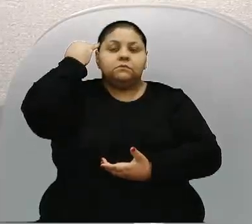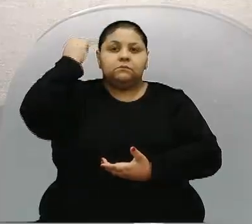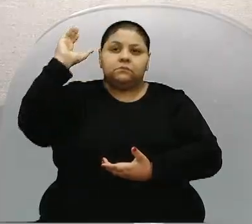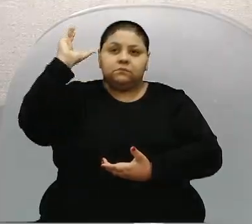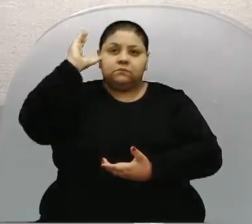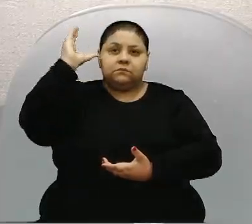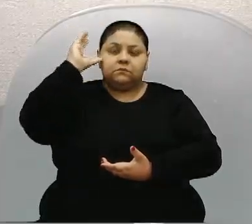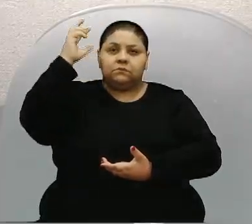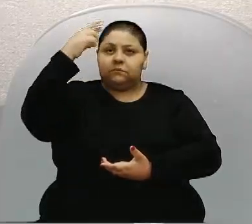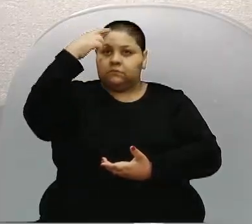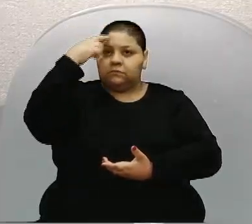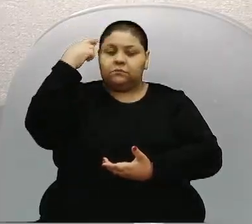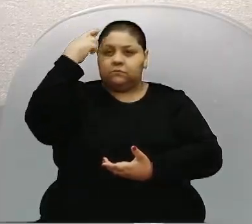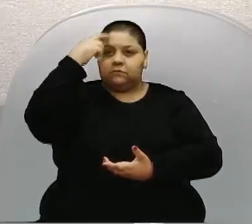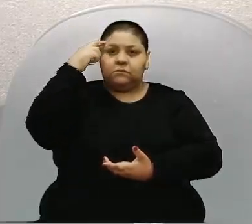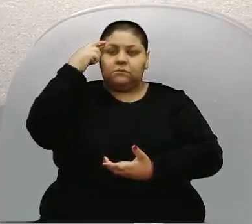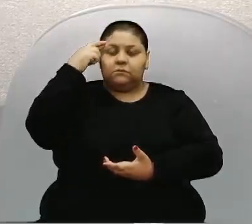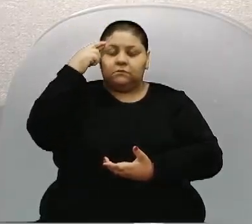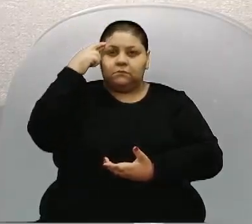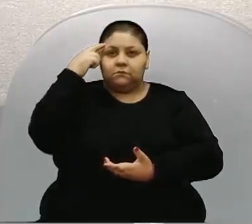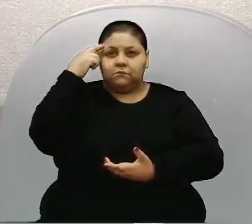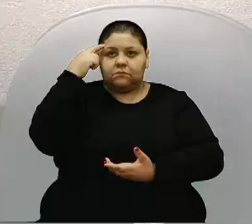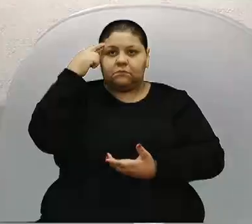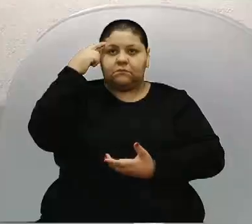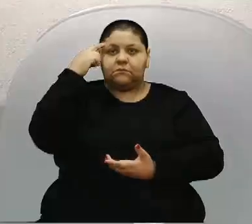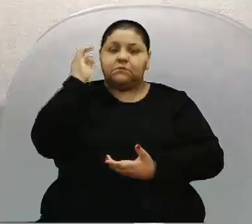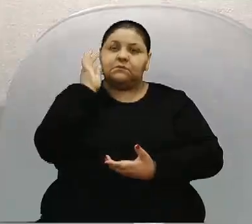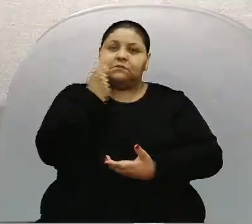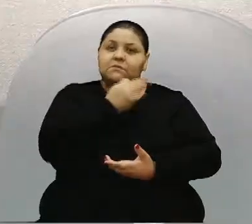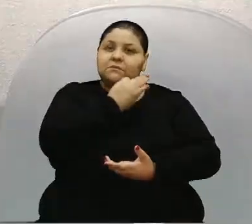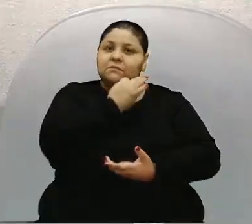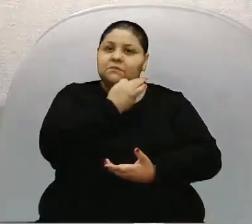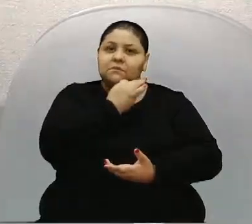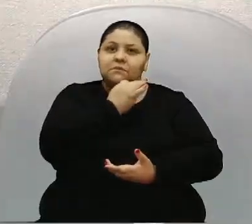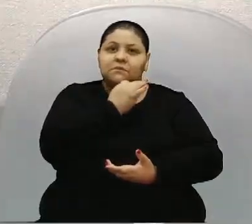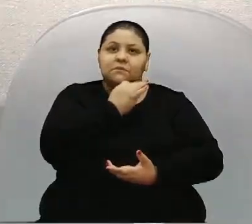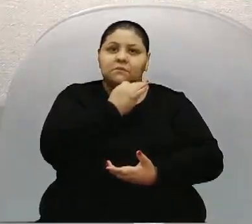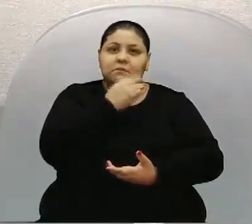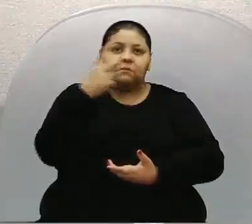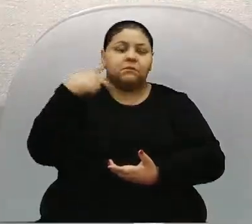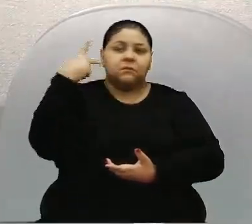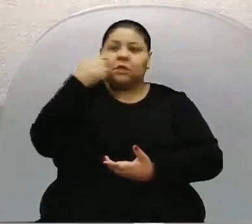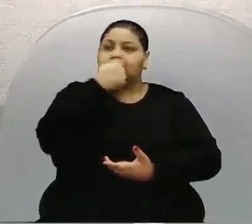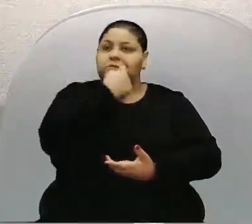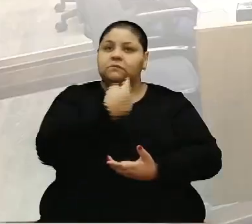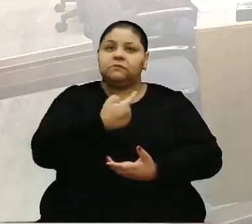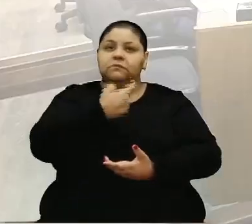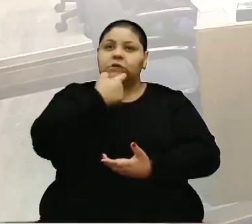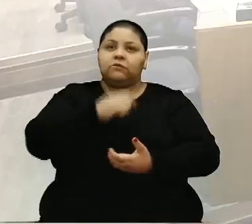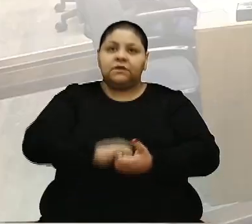vereador Rafael Bueno, vereadora Tatiane Frisso e vereador Wagner Petrini.